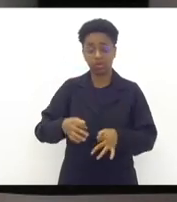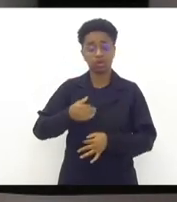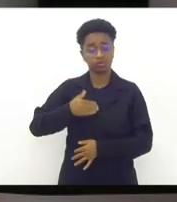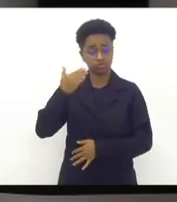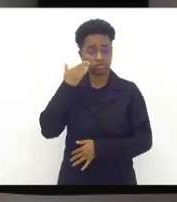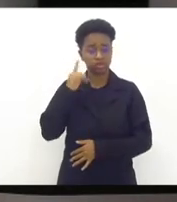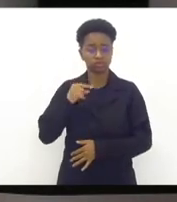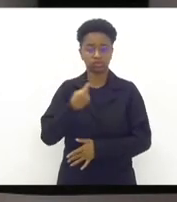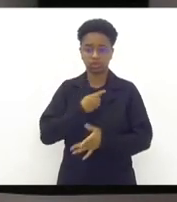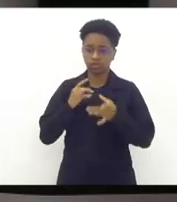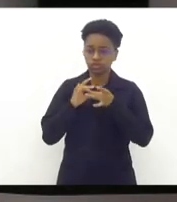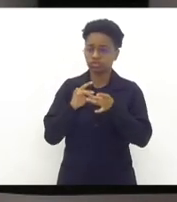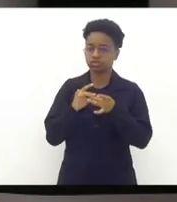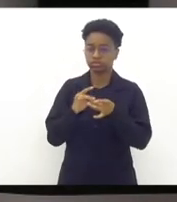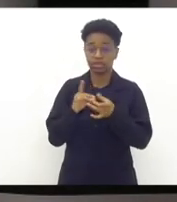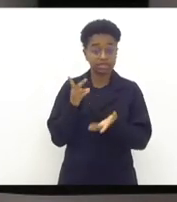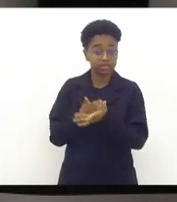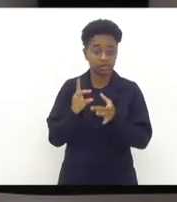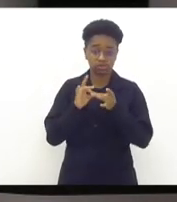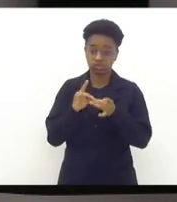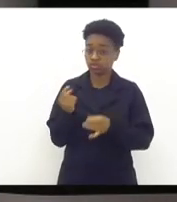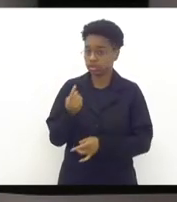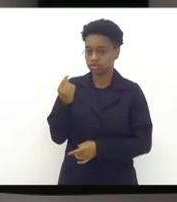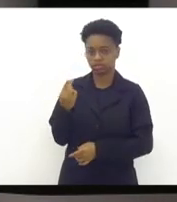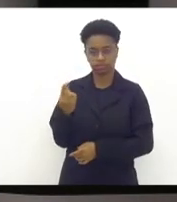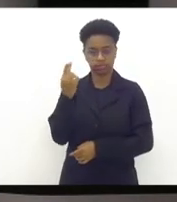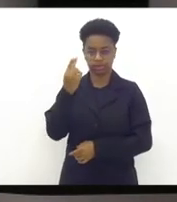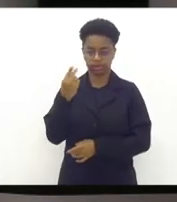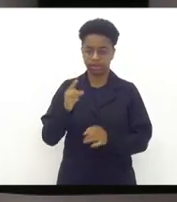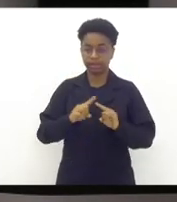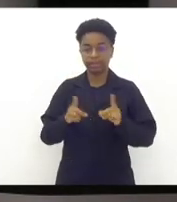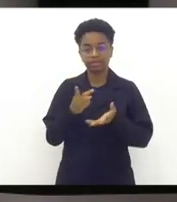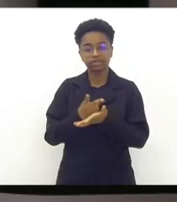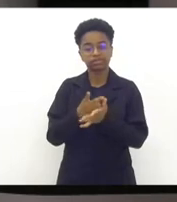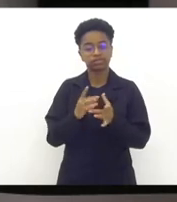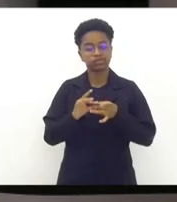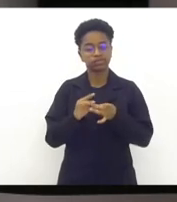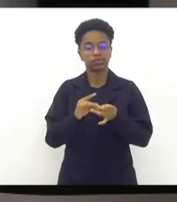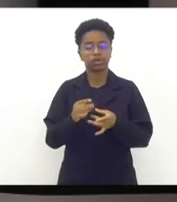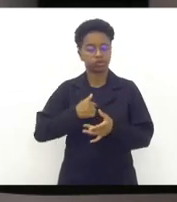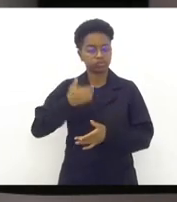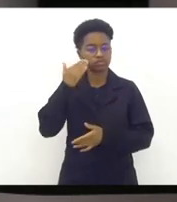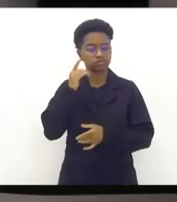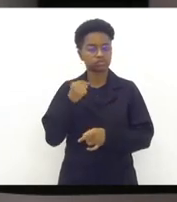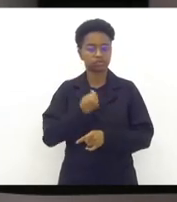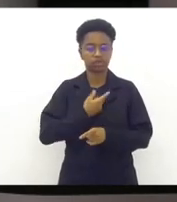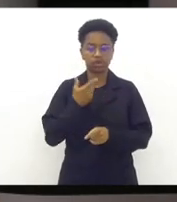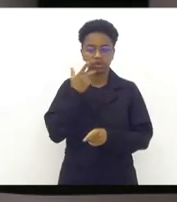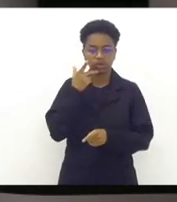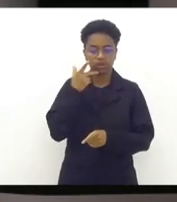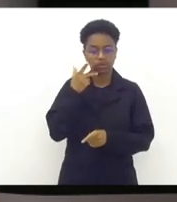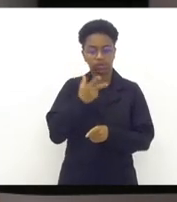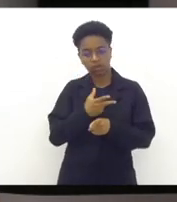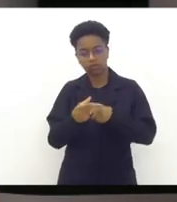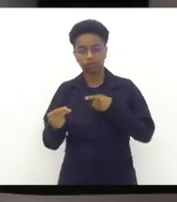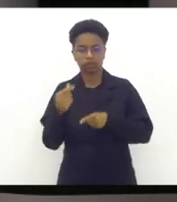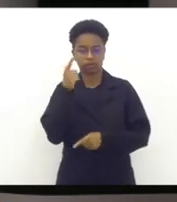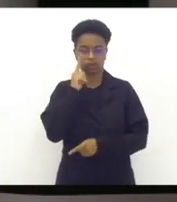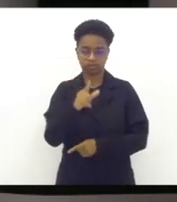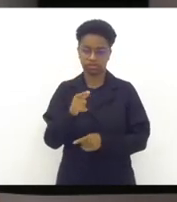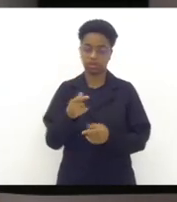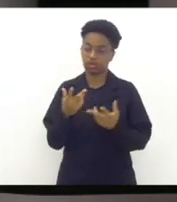juntos, sempre juntos, sozinho a gente nunca consegue nada. Sempre juntos eu sei que a gente consegue vitória, como foi no meu